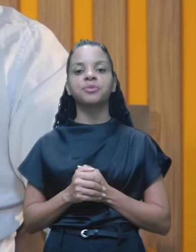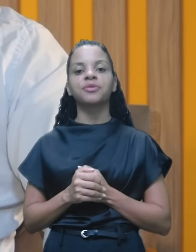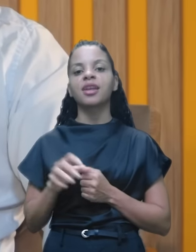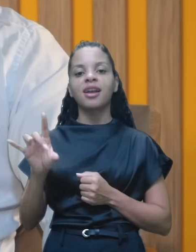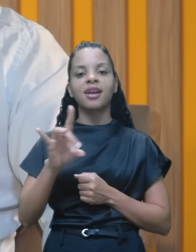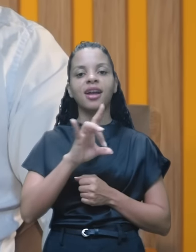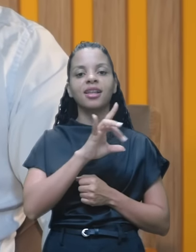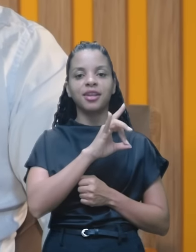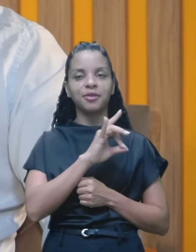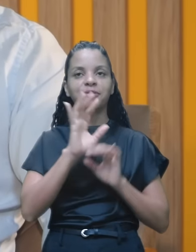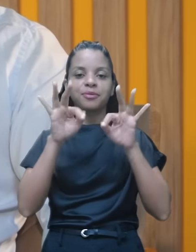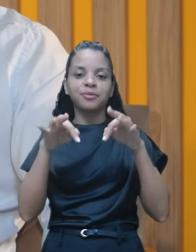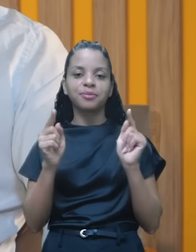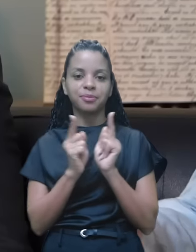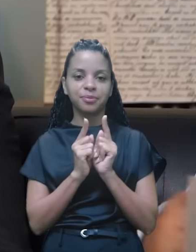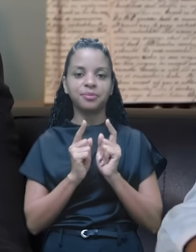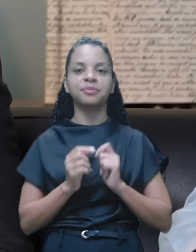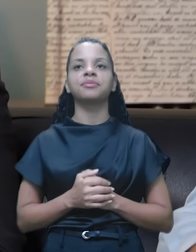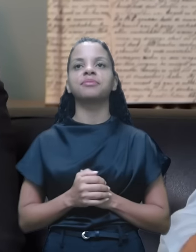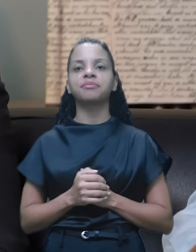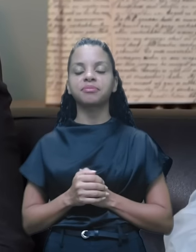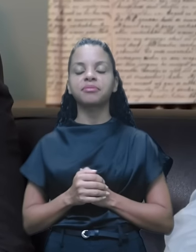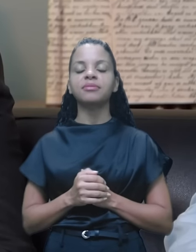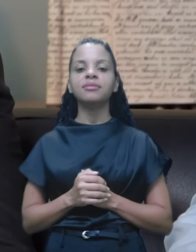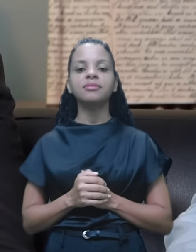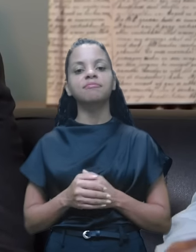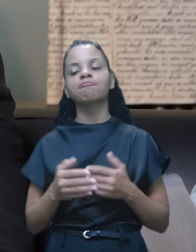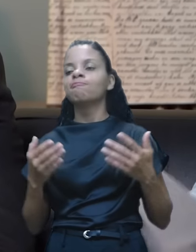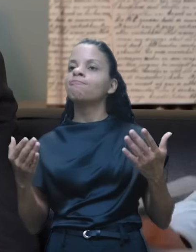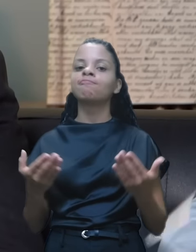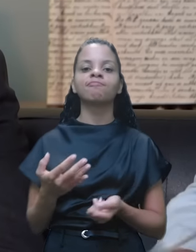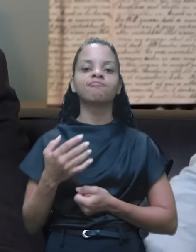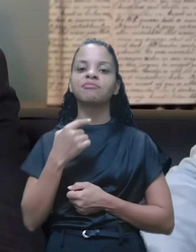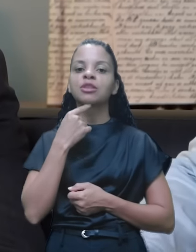finais para a gente fechar essa lição. Ricardo, não tem como